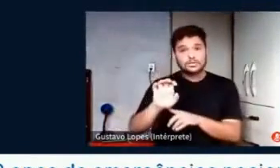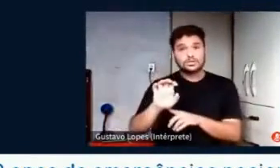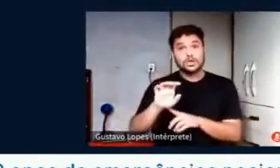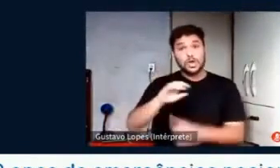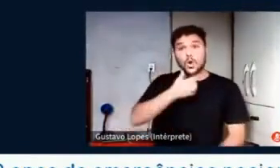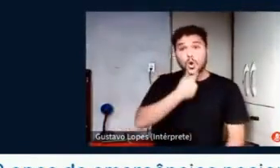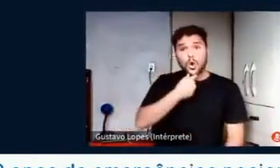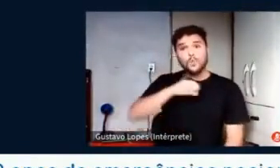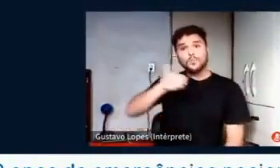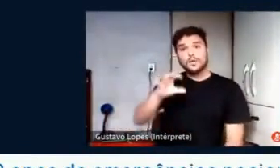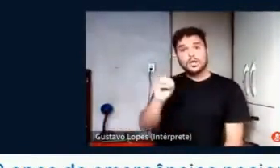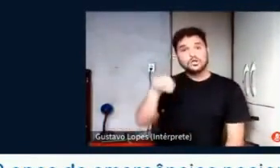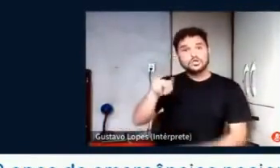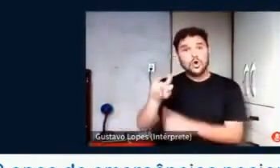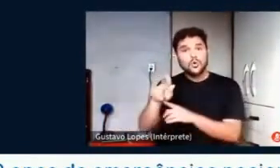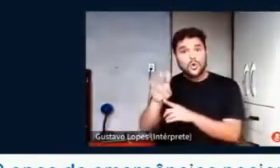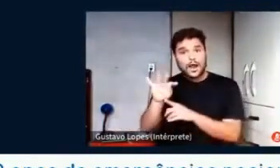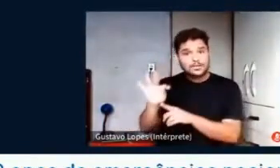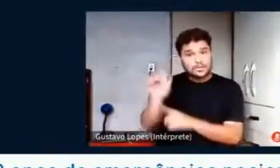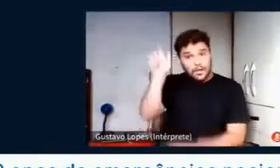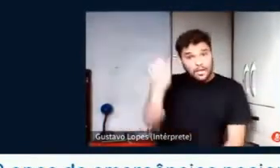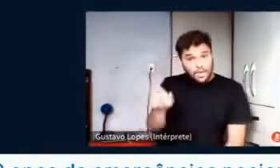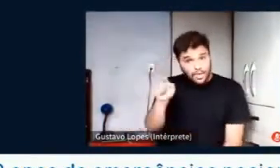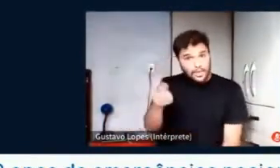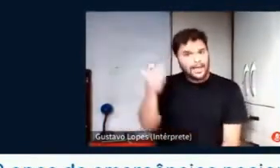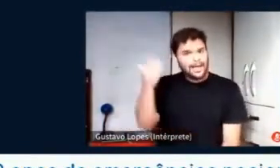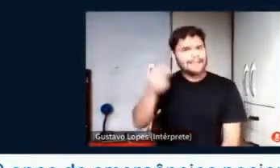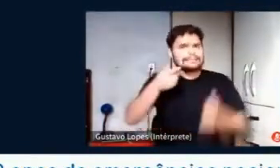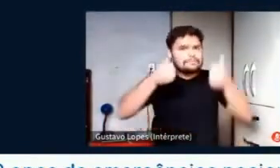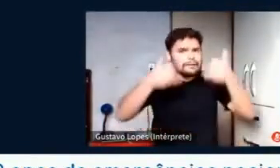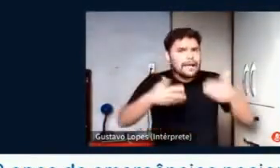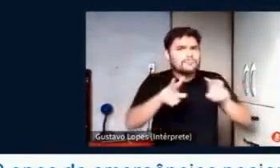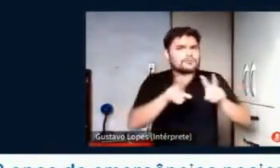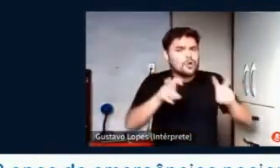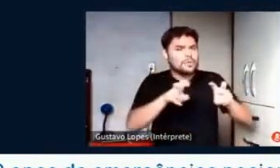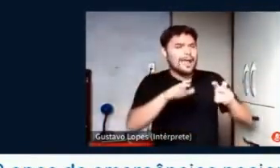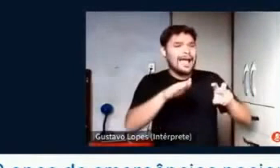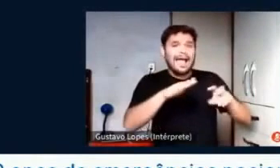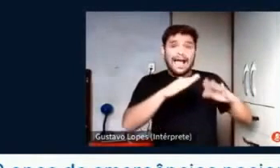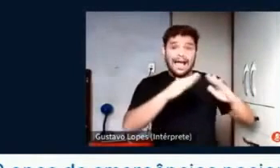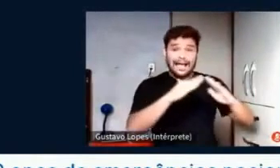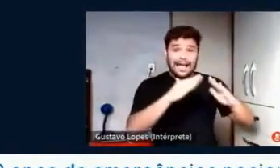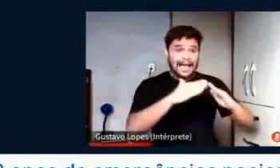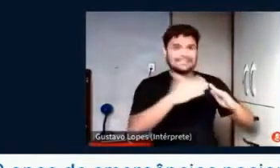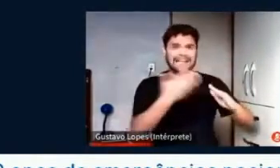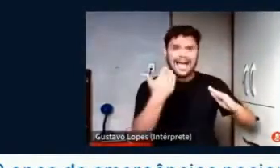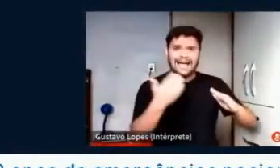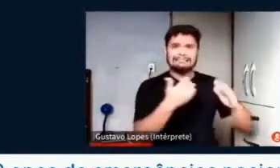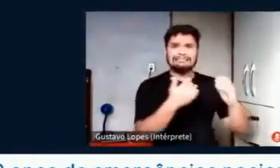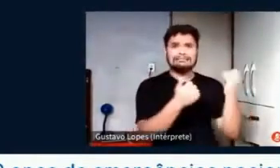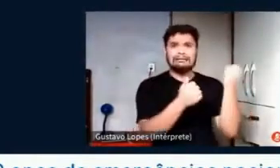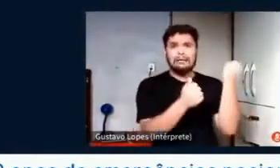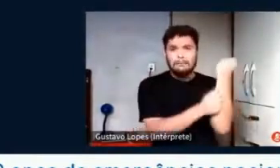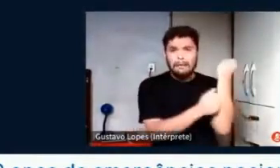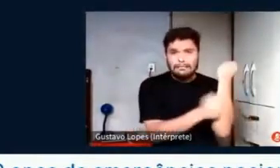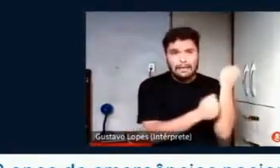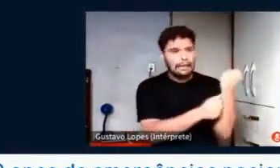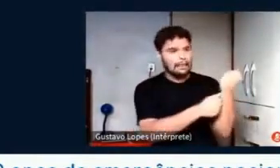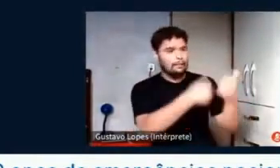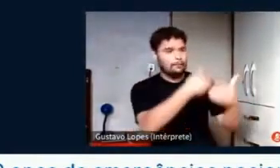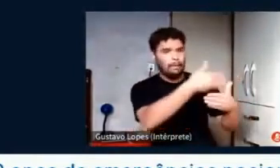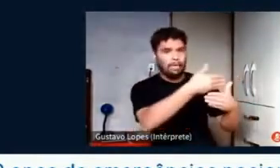falava da questão das casas de alvenaria, mudando para as casas de madeira, mudando para